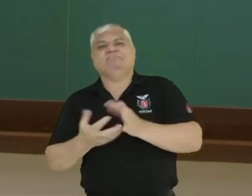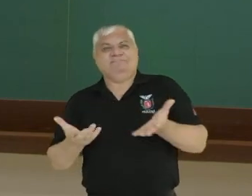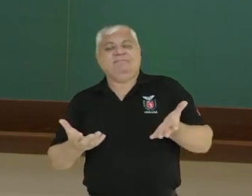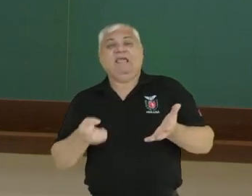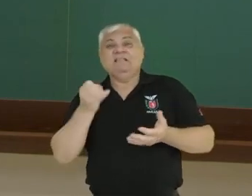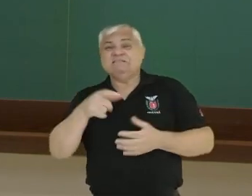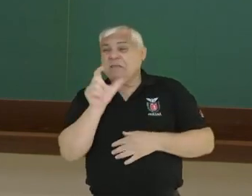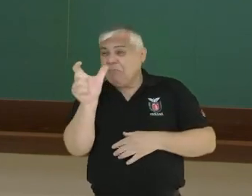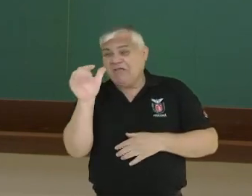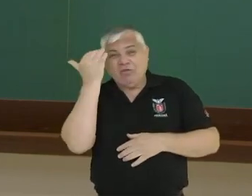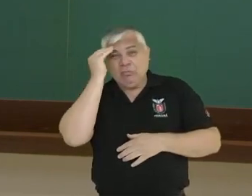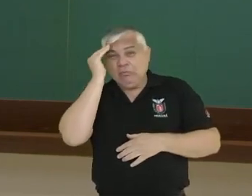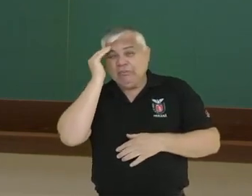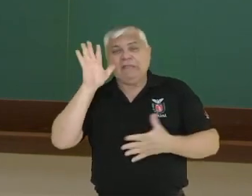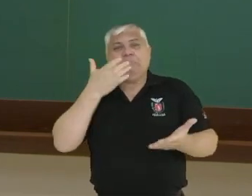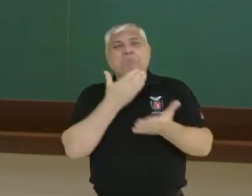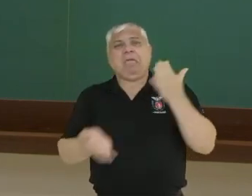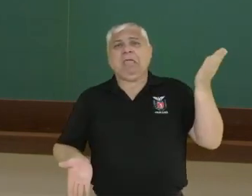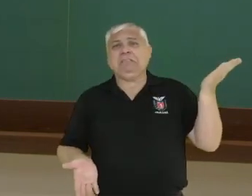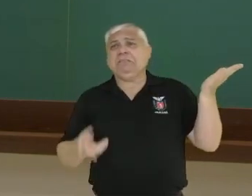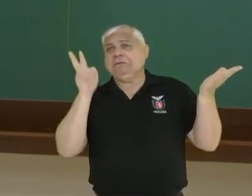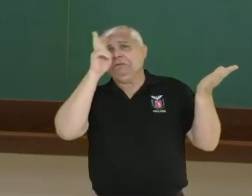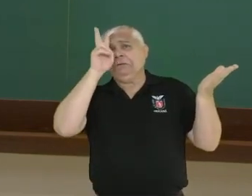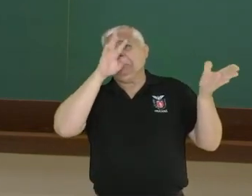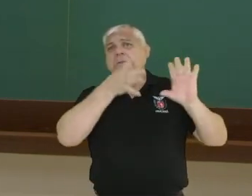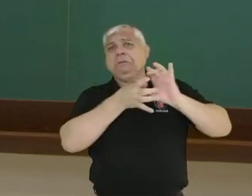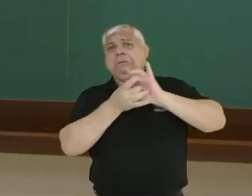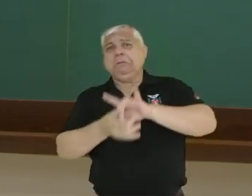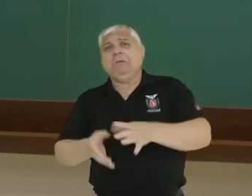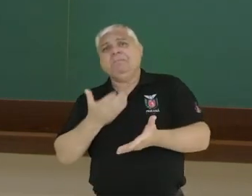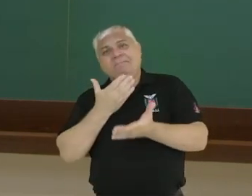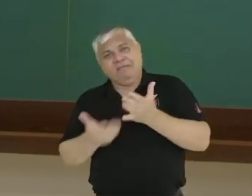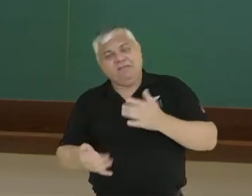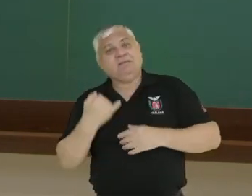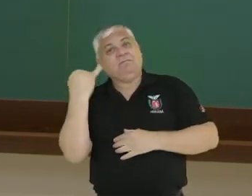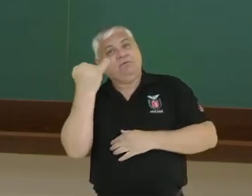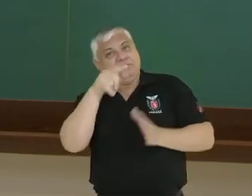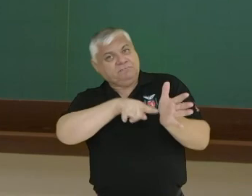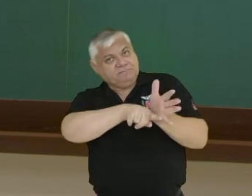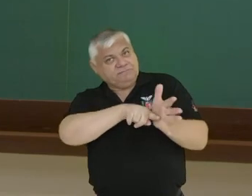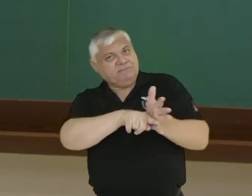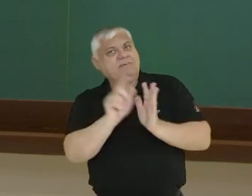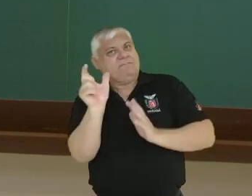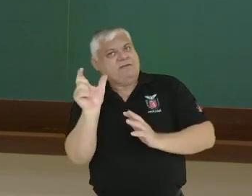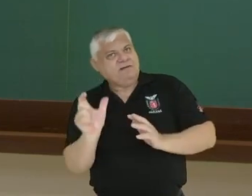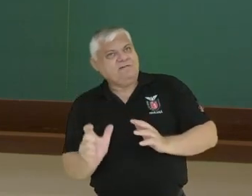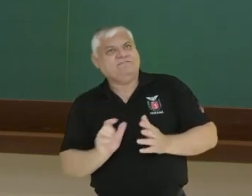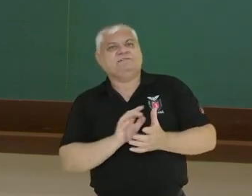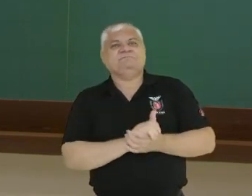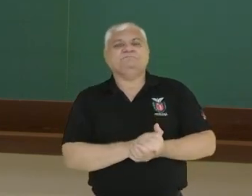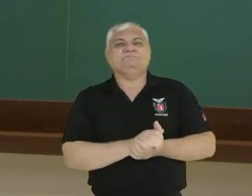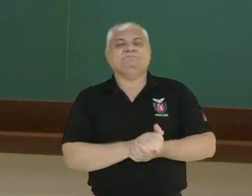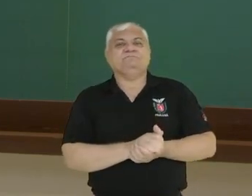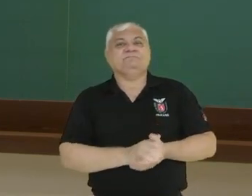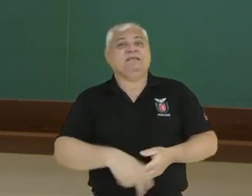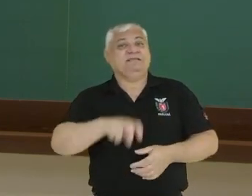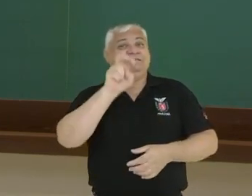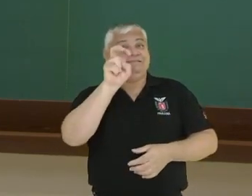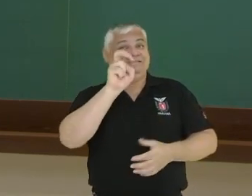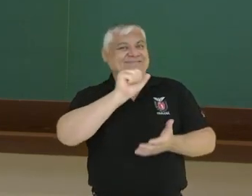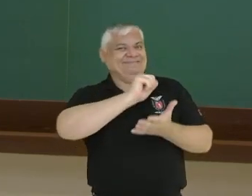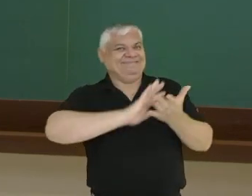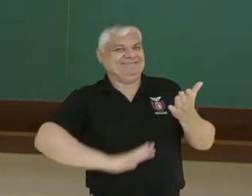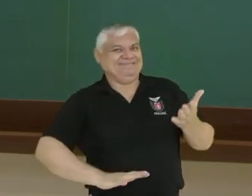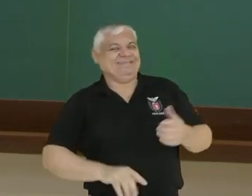não entender uma palavra, a compreensão fica prejudicada. Então sempre pesquise. Bom, atividade de número